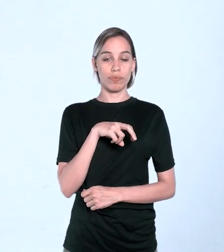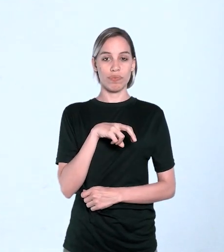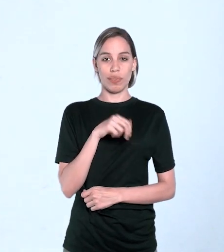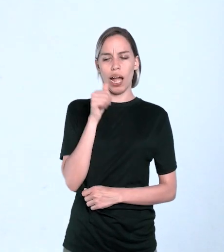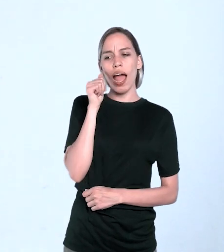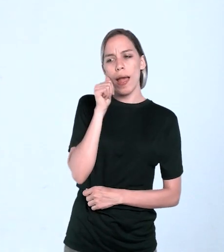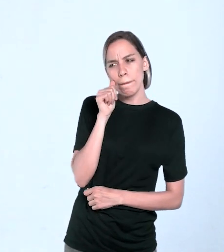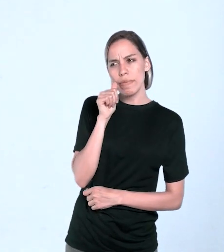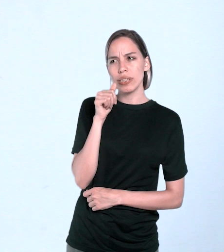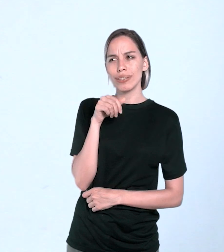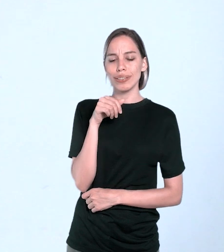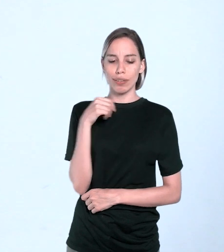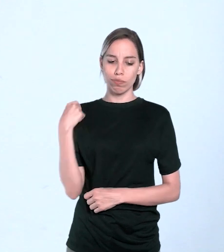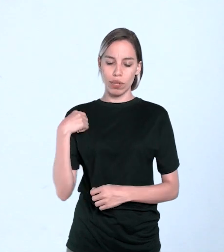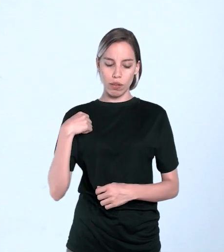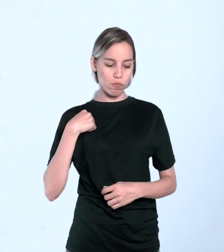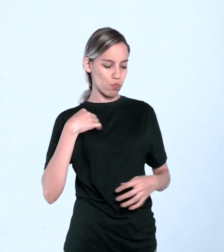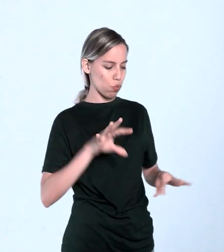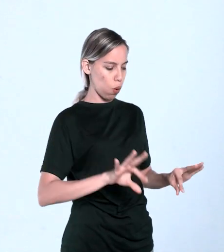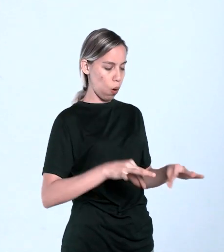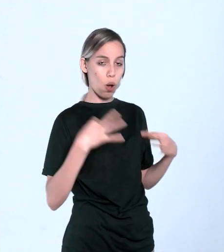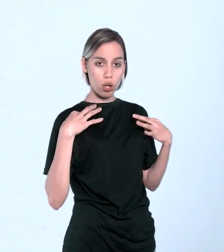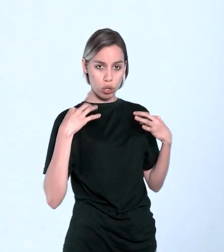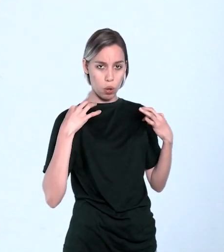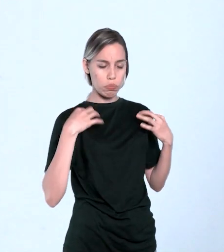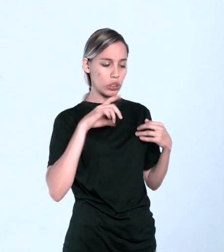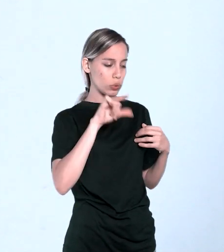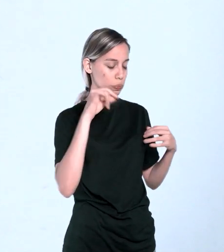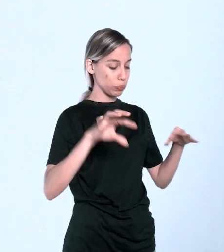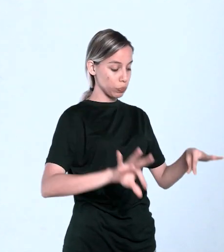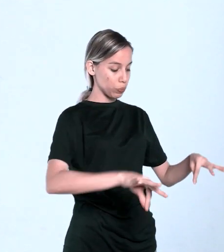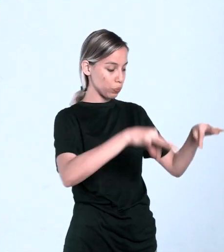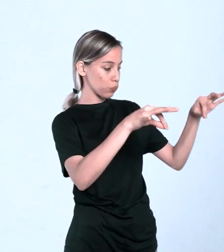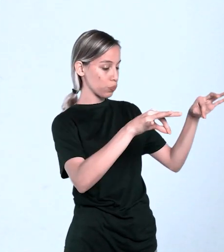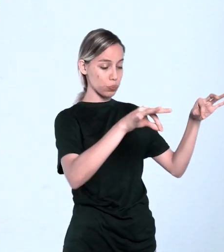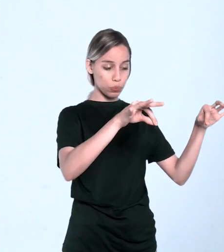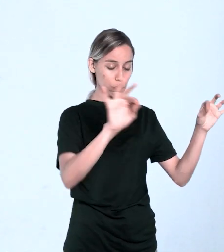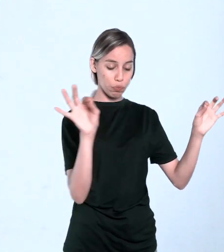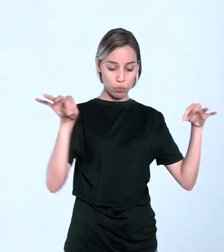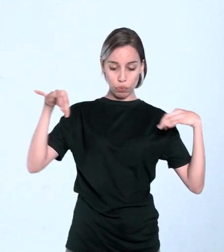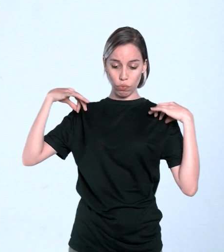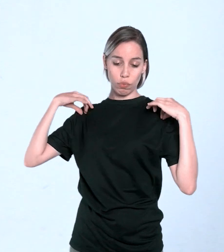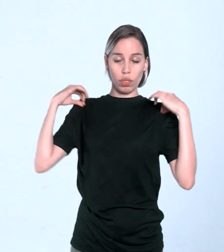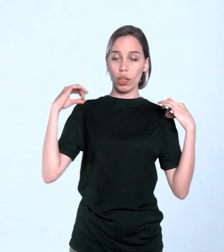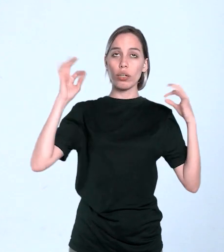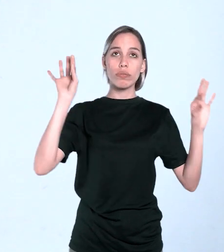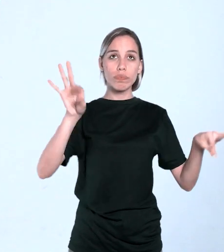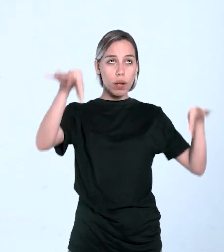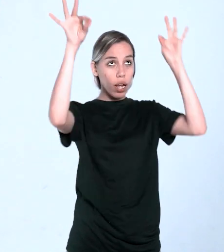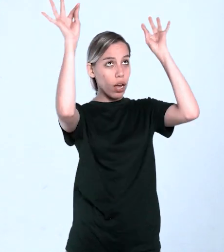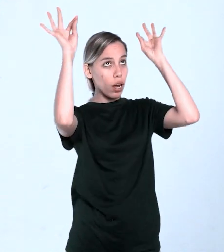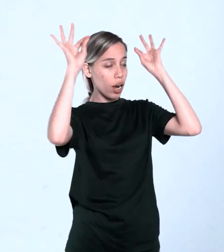Brigitta escolheu o menos quente dos vestidos, colocou o mais largo dos chapéus e deixou o hotel. O porteiro chegou a dizer: